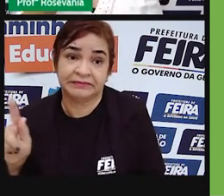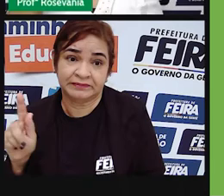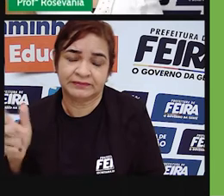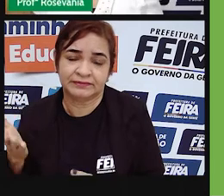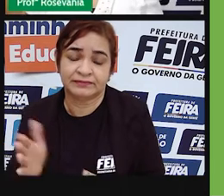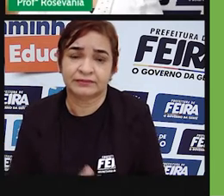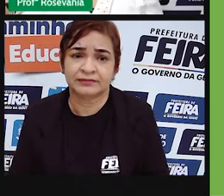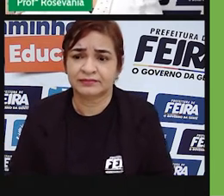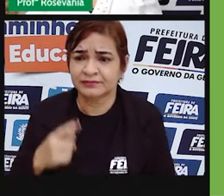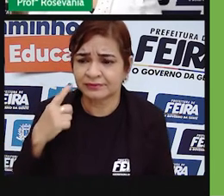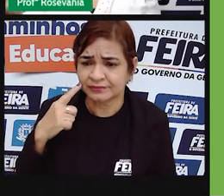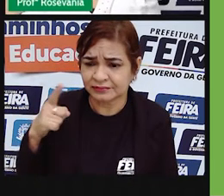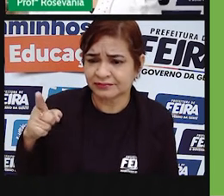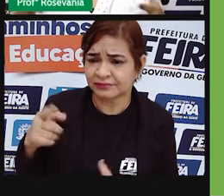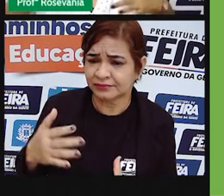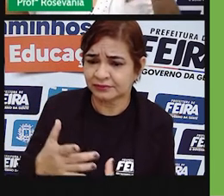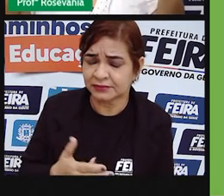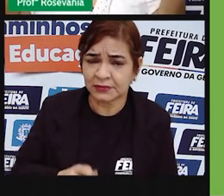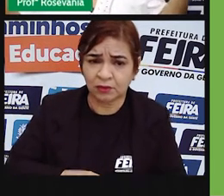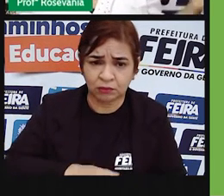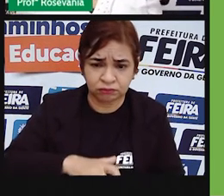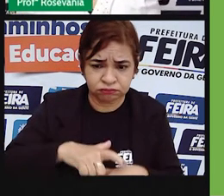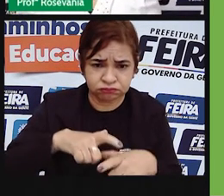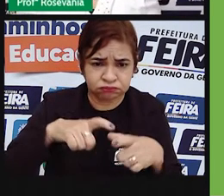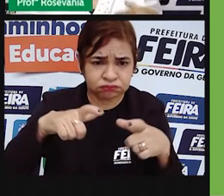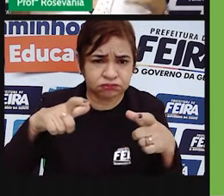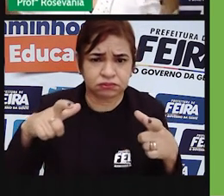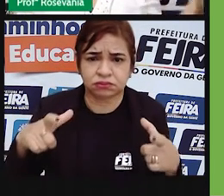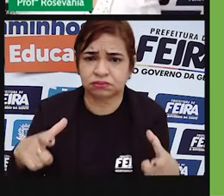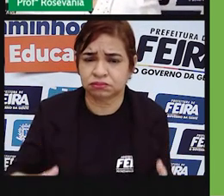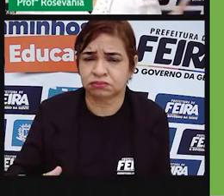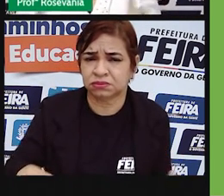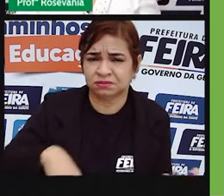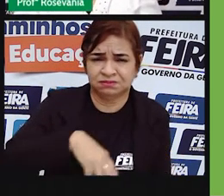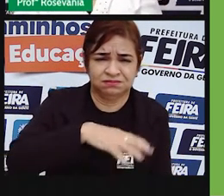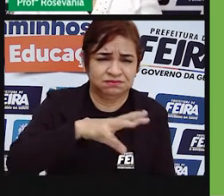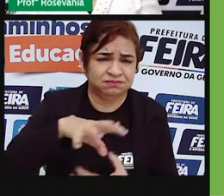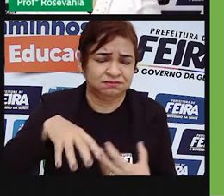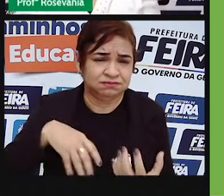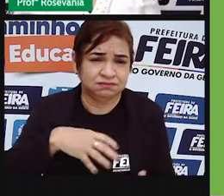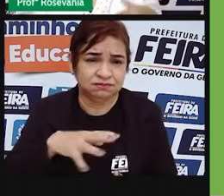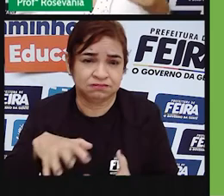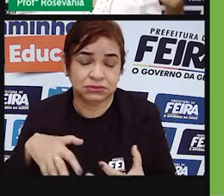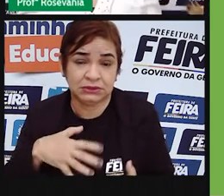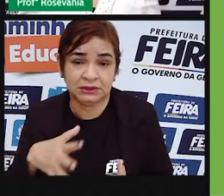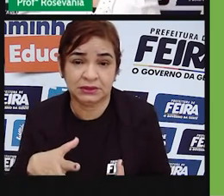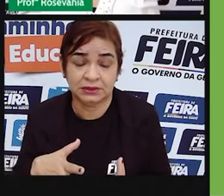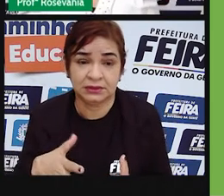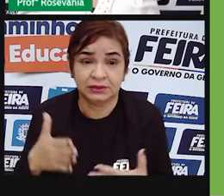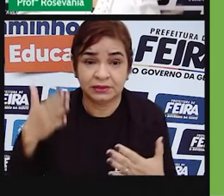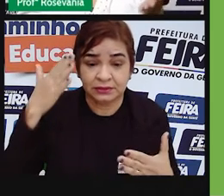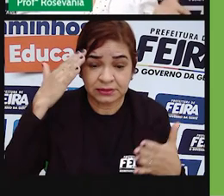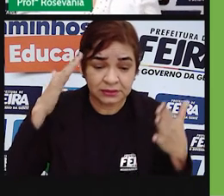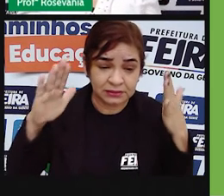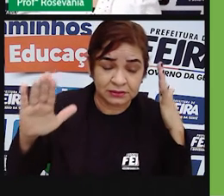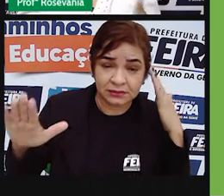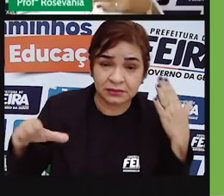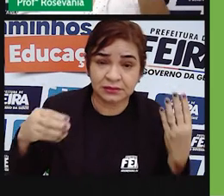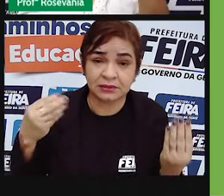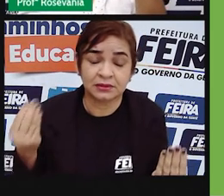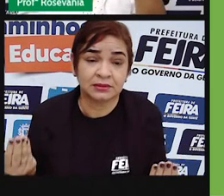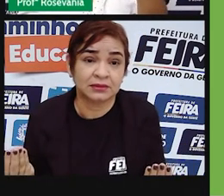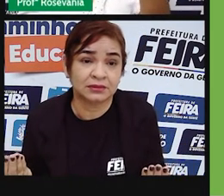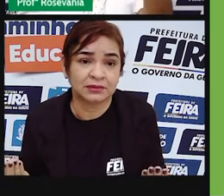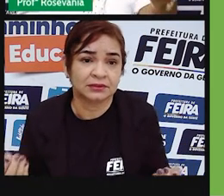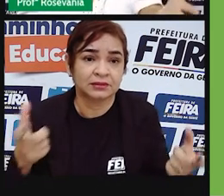E aí você chega lá na cidade tá aquele monte de prédio Aquele monte de construção lá você não sabe em casa